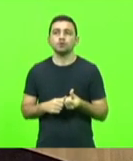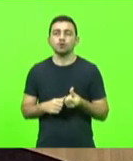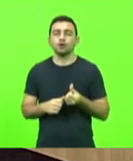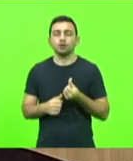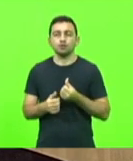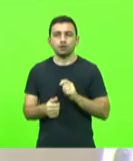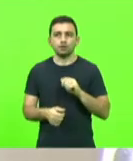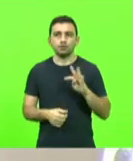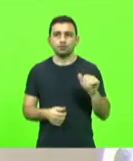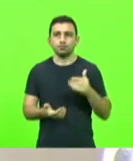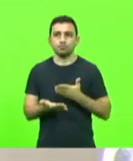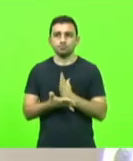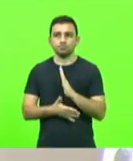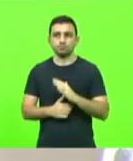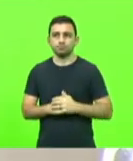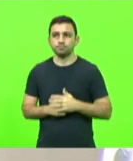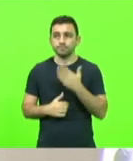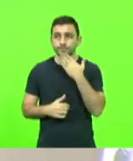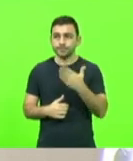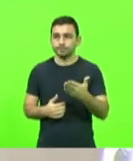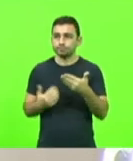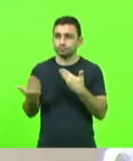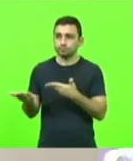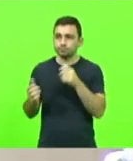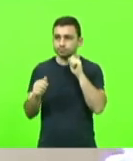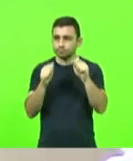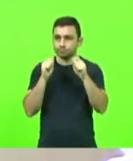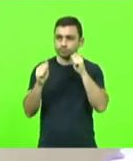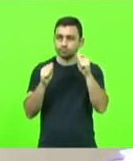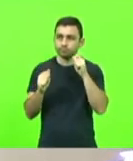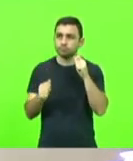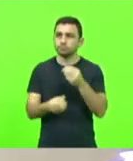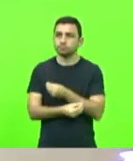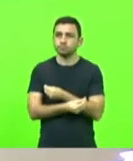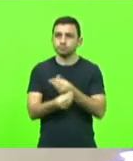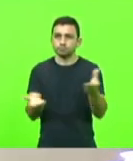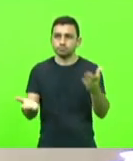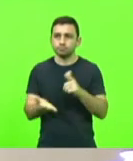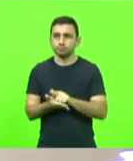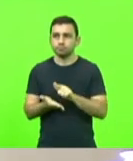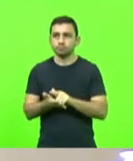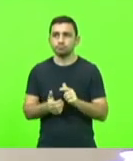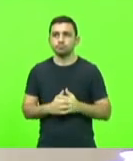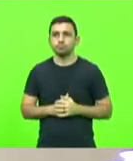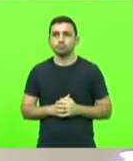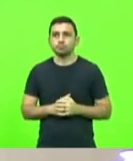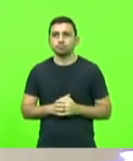aprovado. Eu solicito que a senhora proceda à distribuição de expediente.